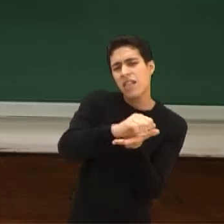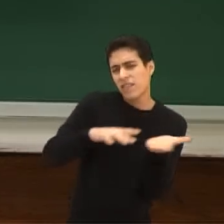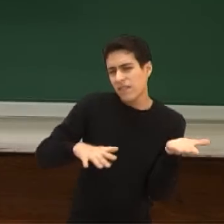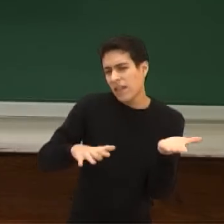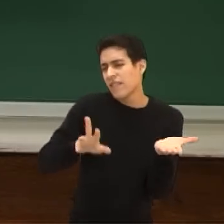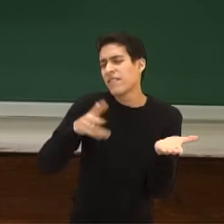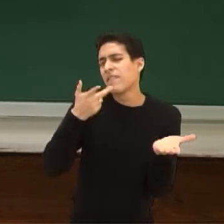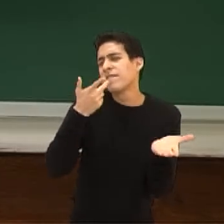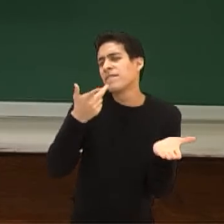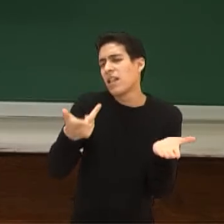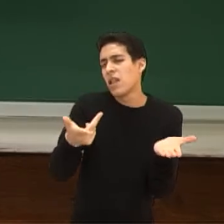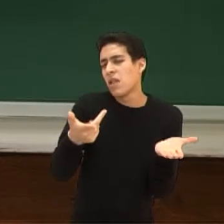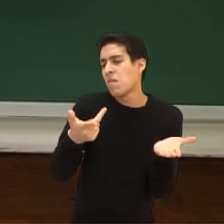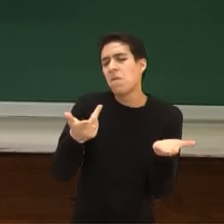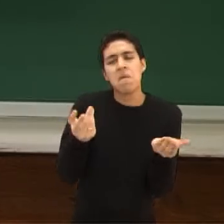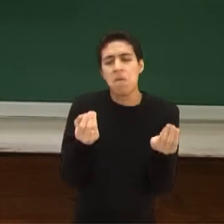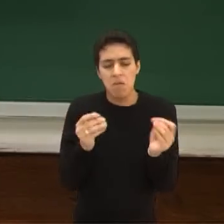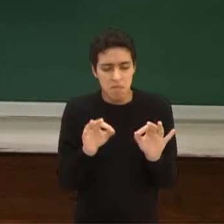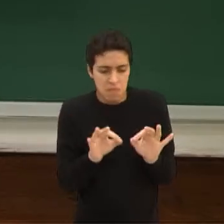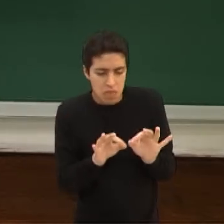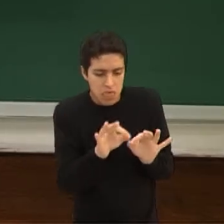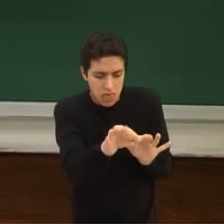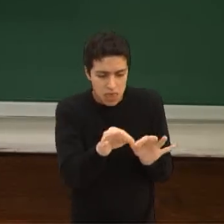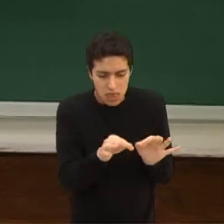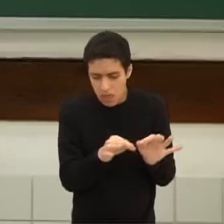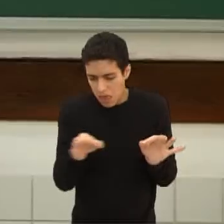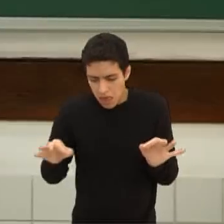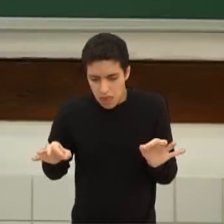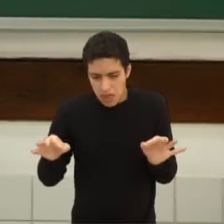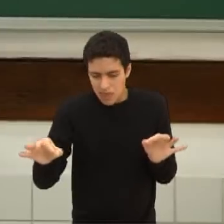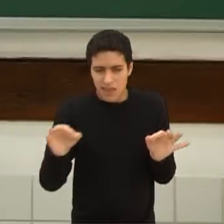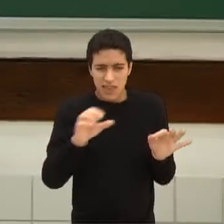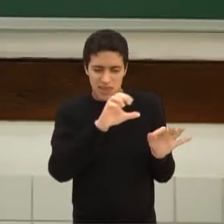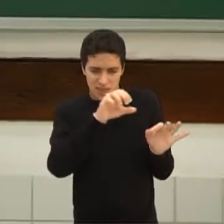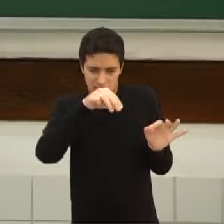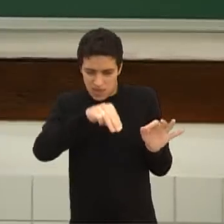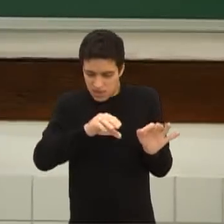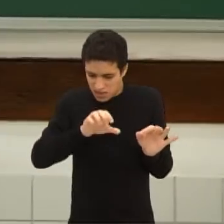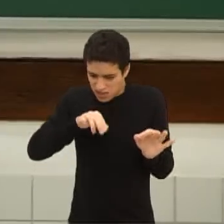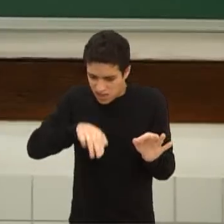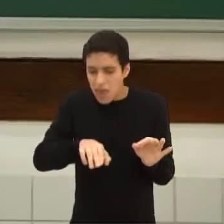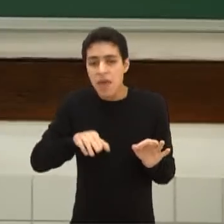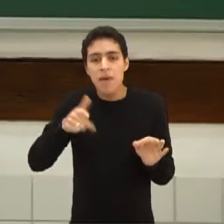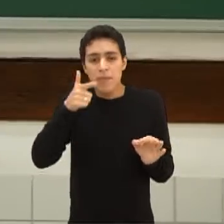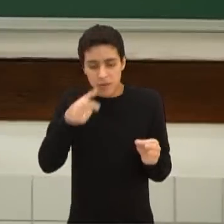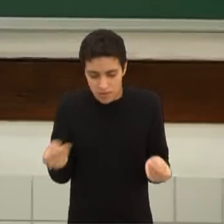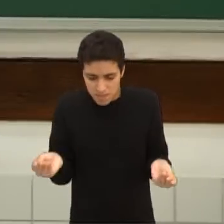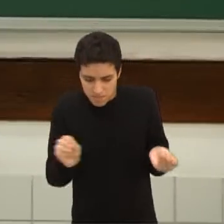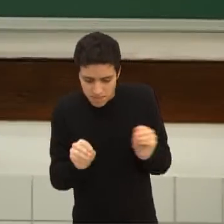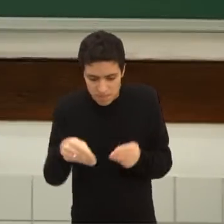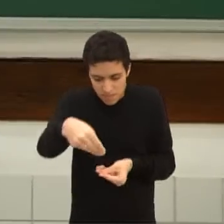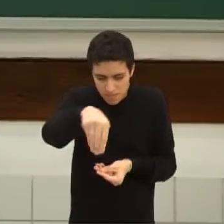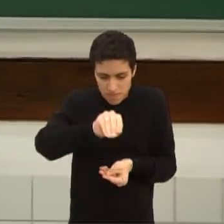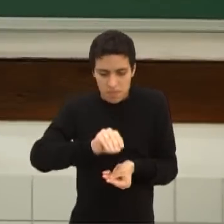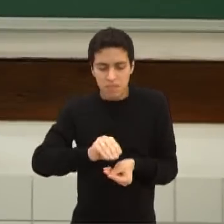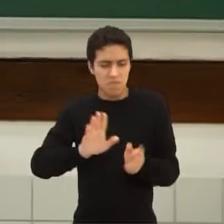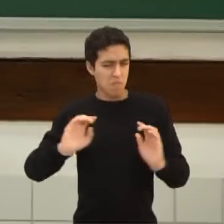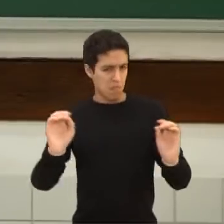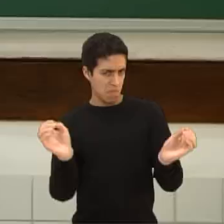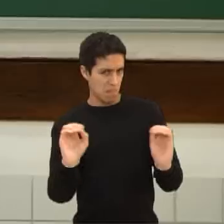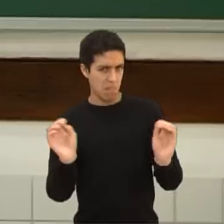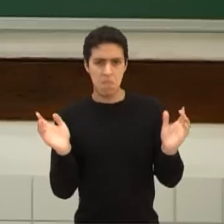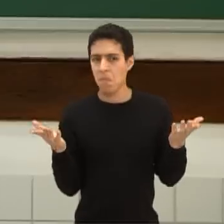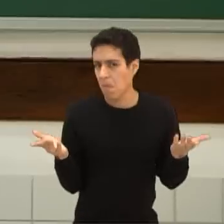o tamanho das medidas que vocês tinham que usar para montar este cubo? Não. Em